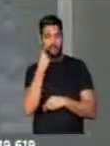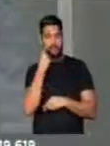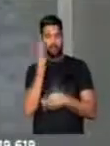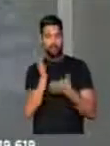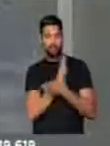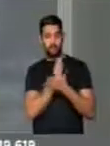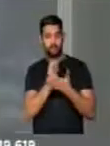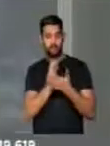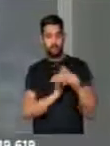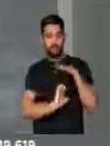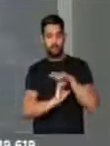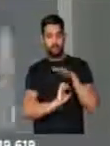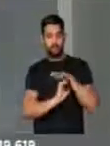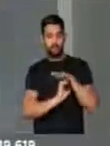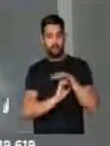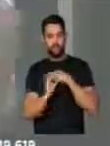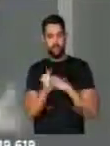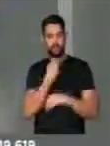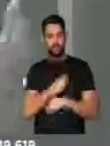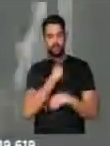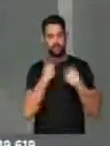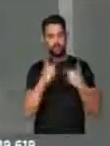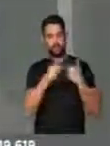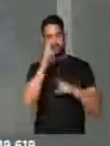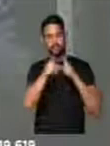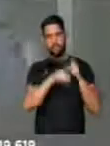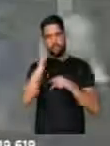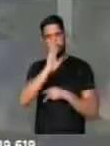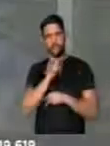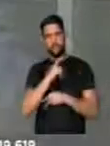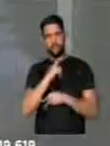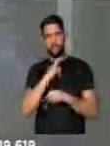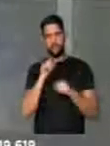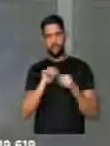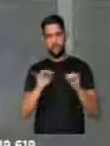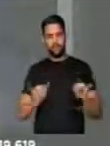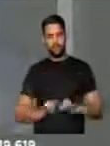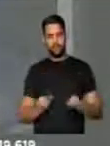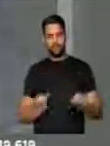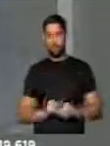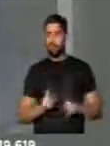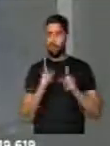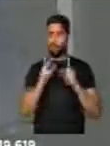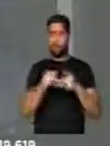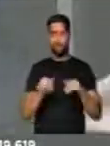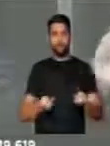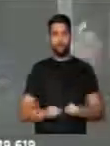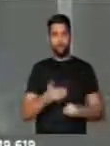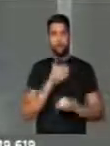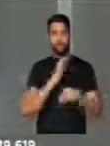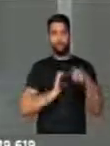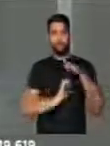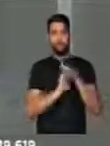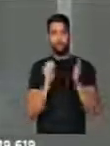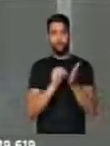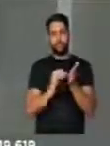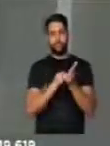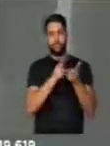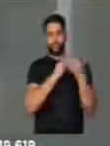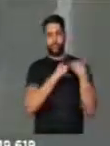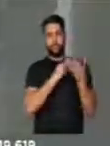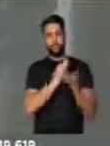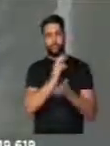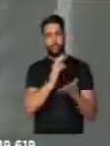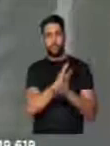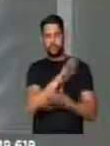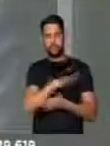a sua empresa, que é fruto da luta do povo brasileiro, sangrando da forma como sangrou, irresponsavelmente,